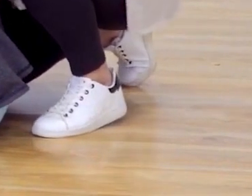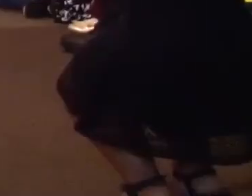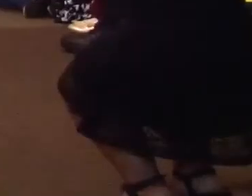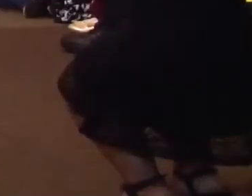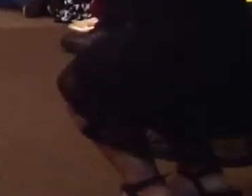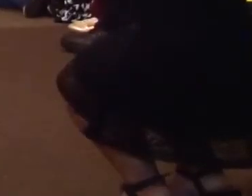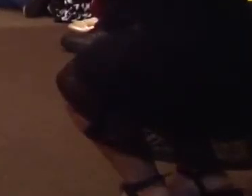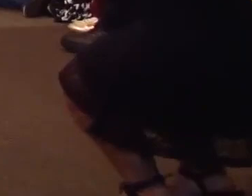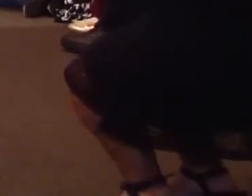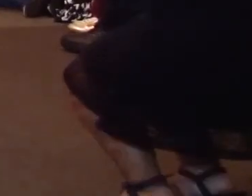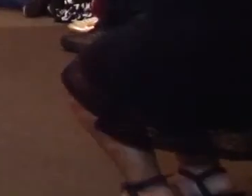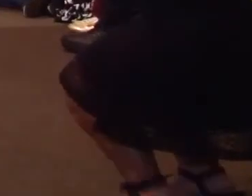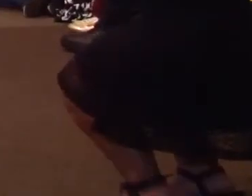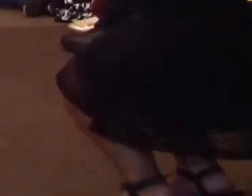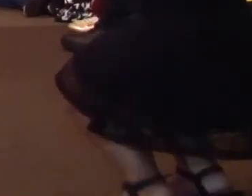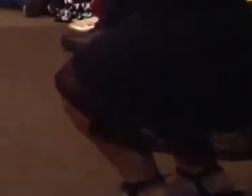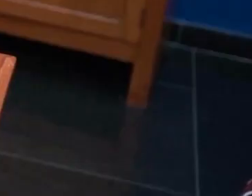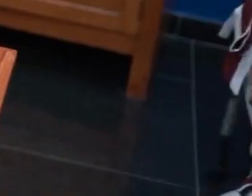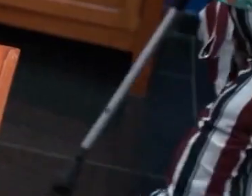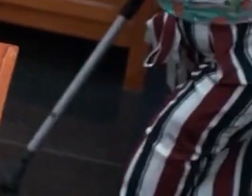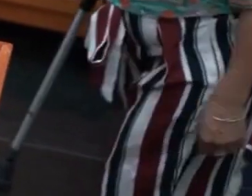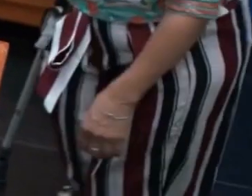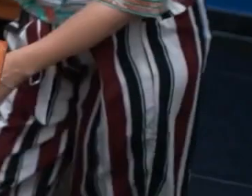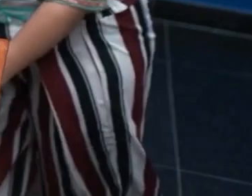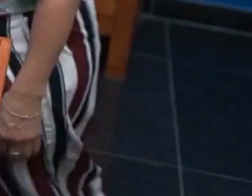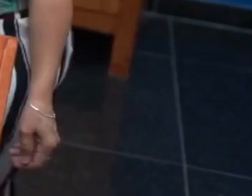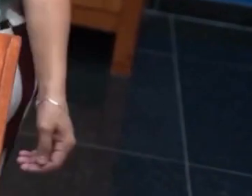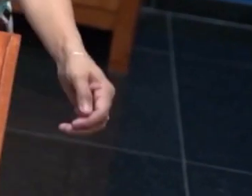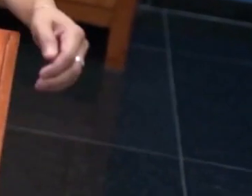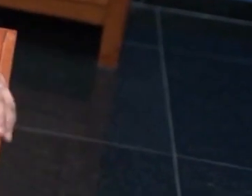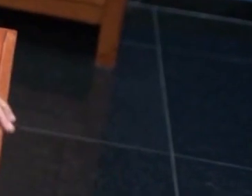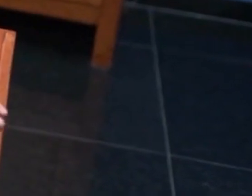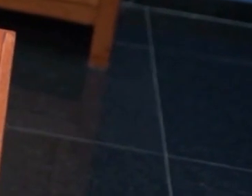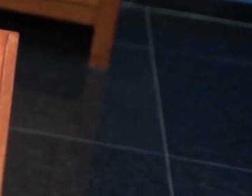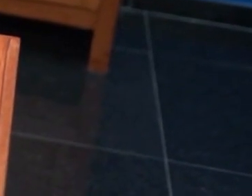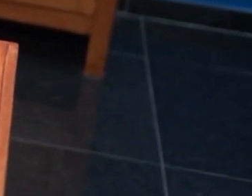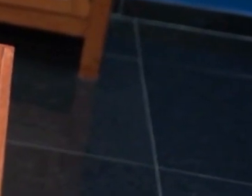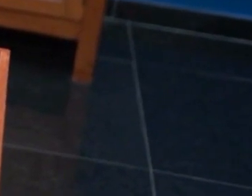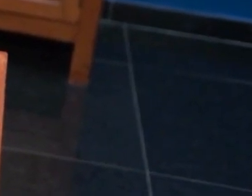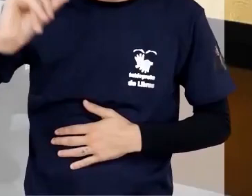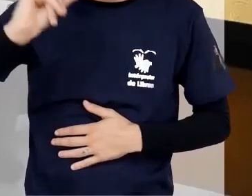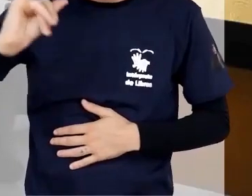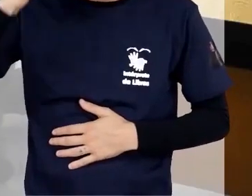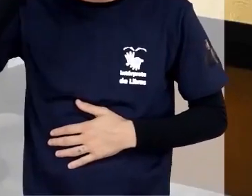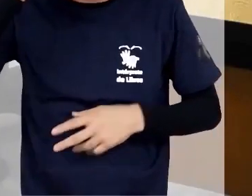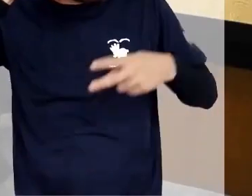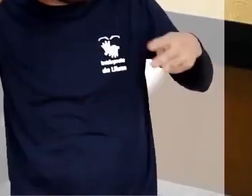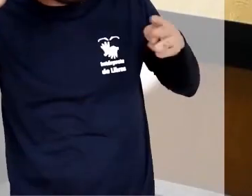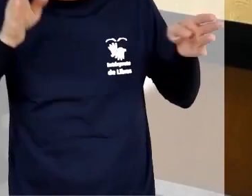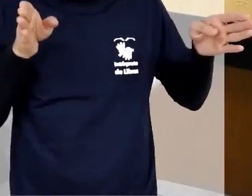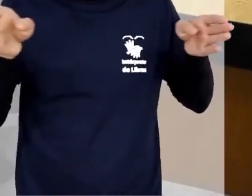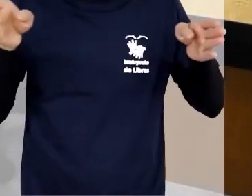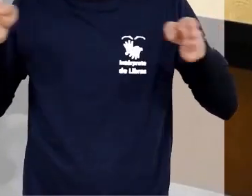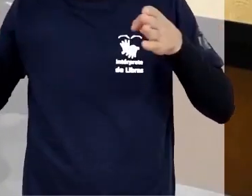diversos. Os nossos contrastes são justamente a chave para fortalecer nosso coletivo e a pluralidade da sociedade